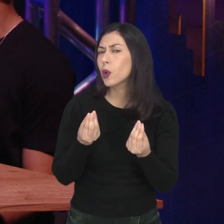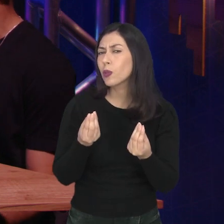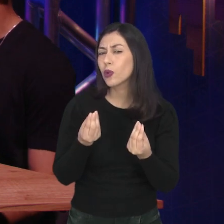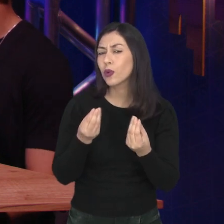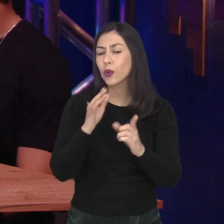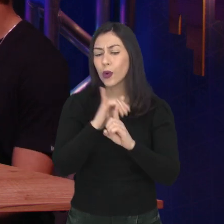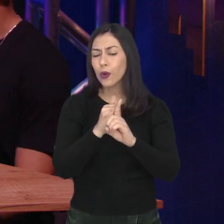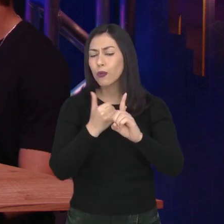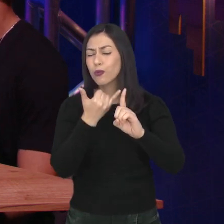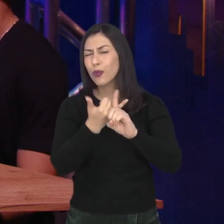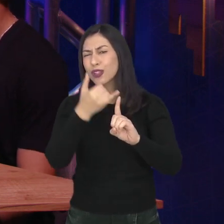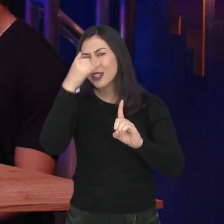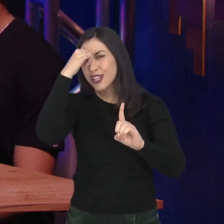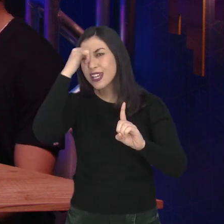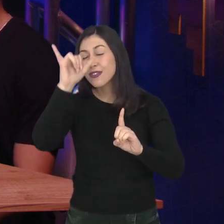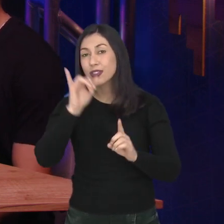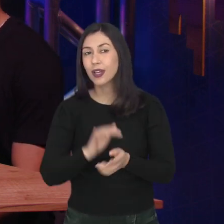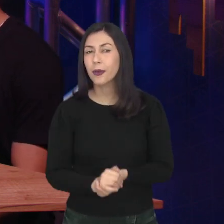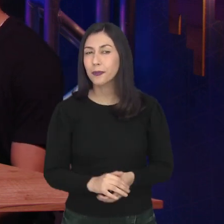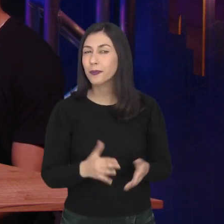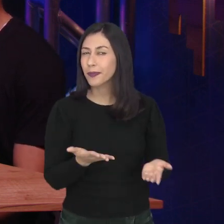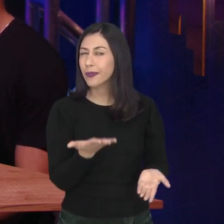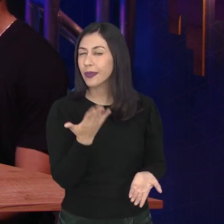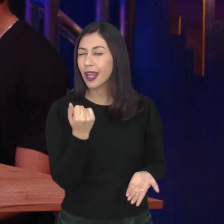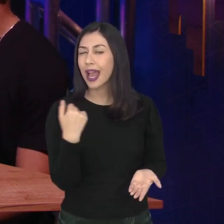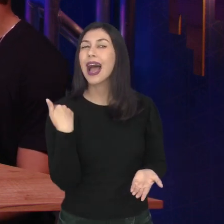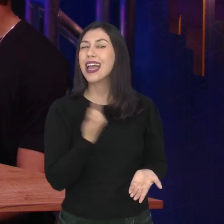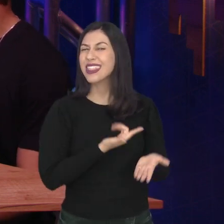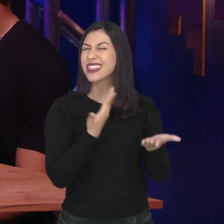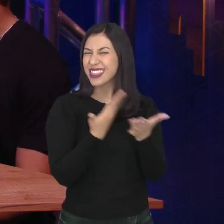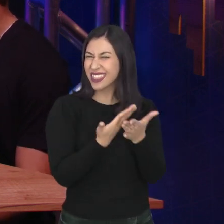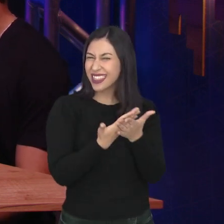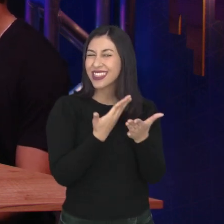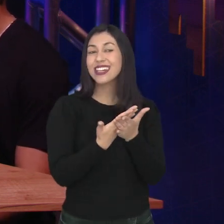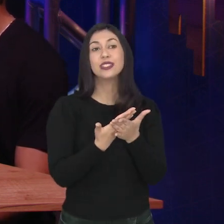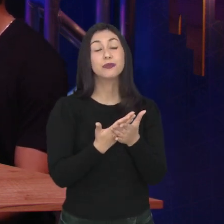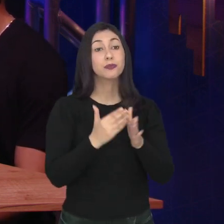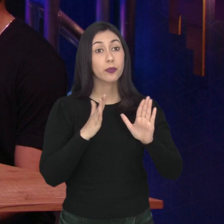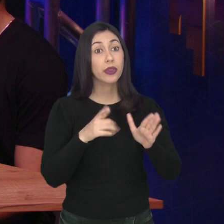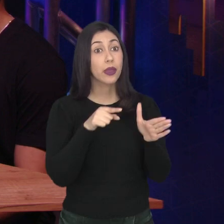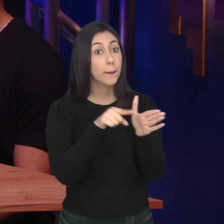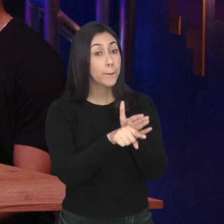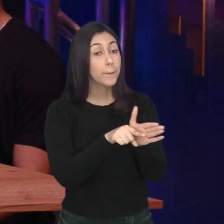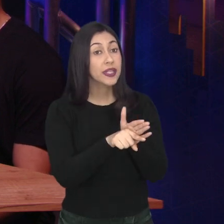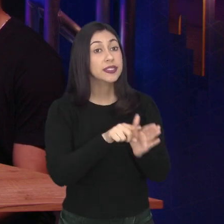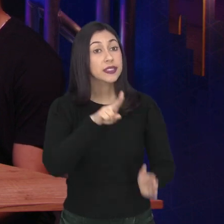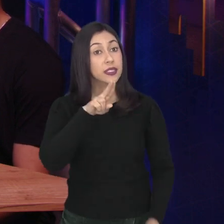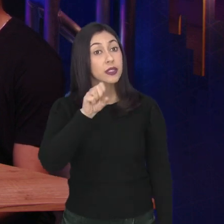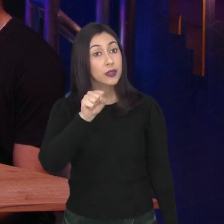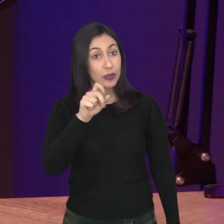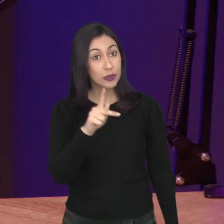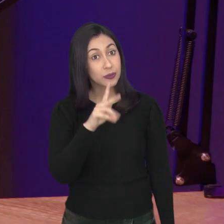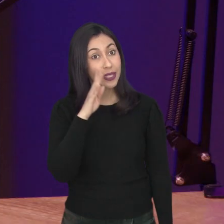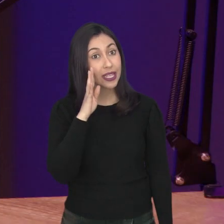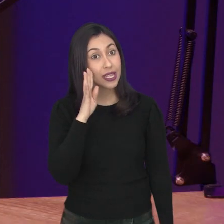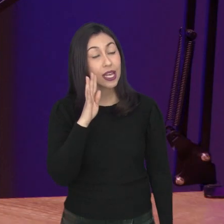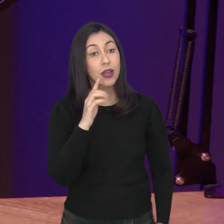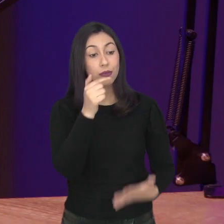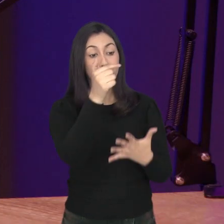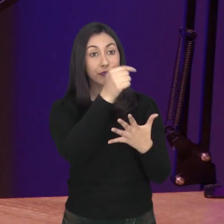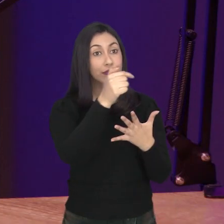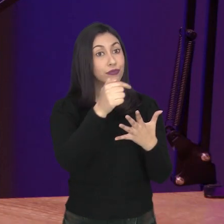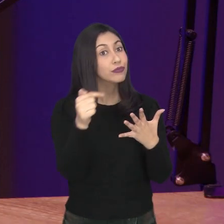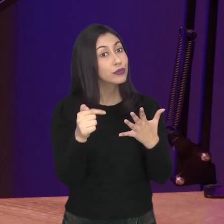combate o bullying? Então, vamos lá, a gente estudou muito sobre isso. Ainda nessa pesquisa da USP, que é bem bacana, tem